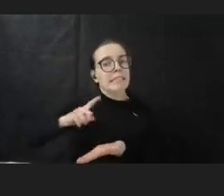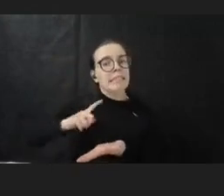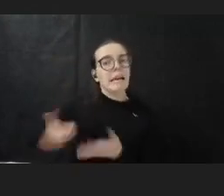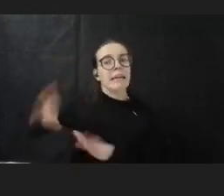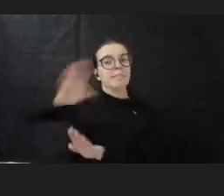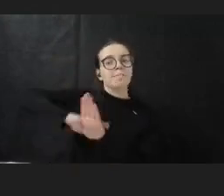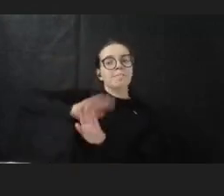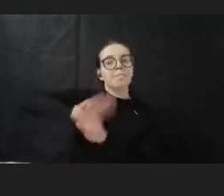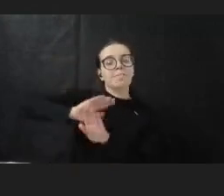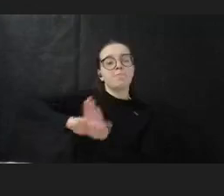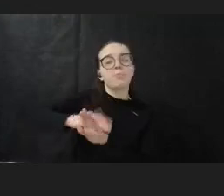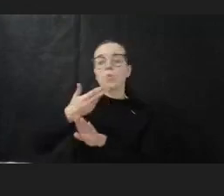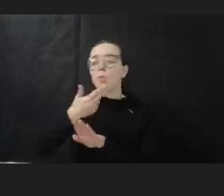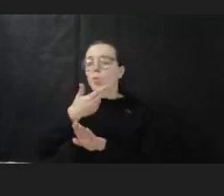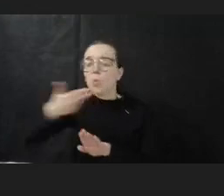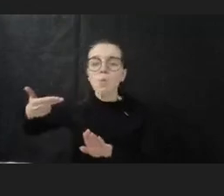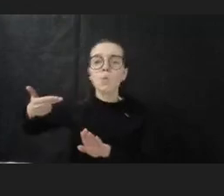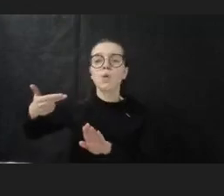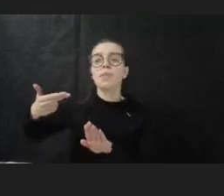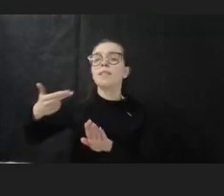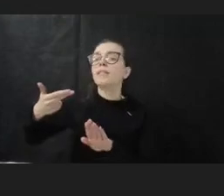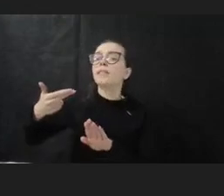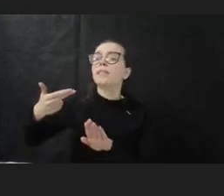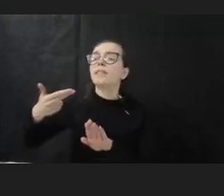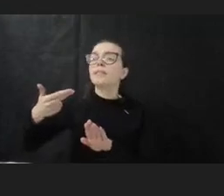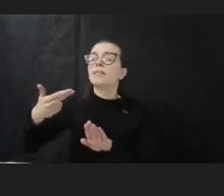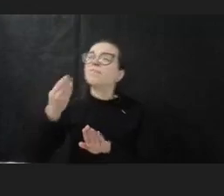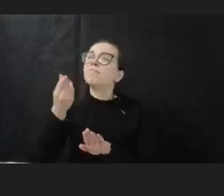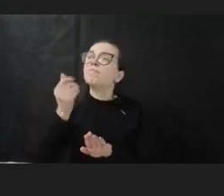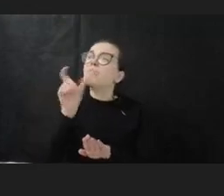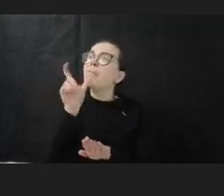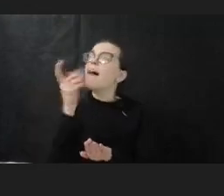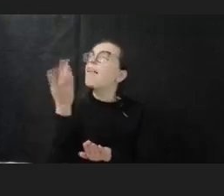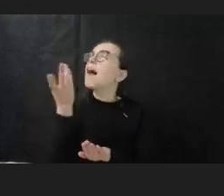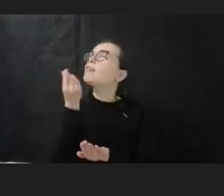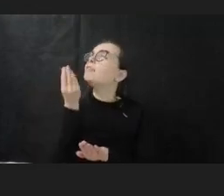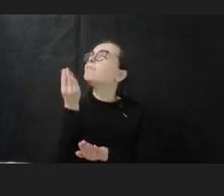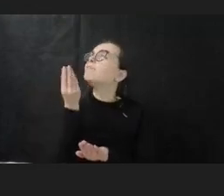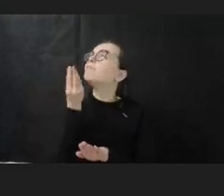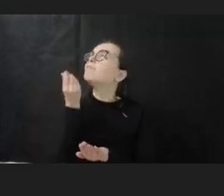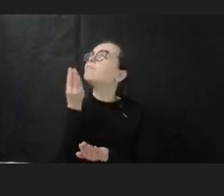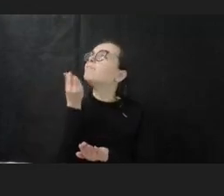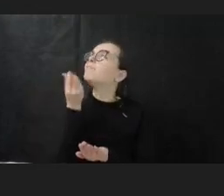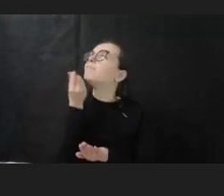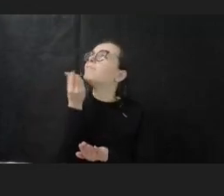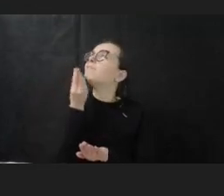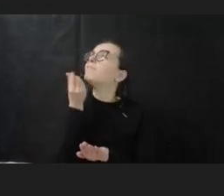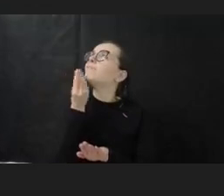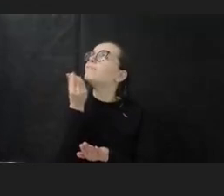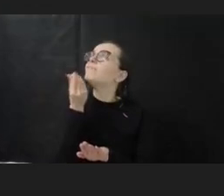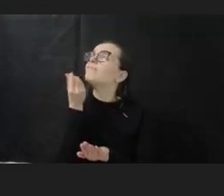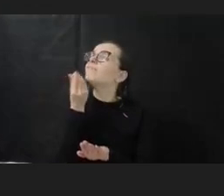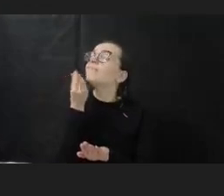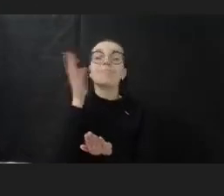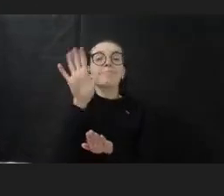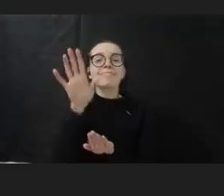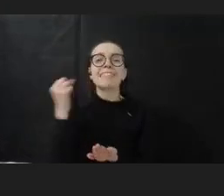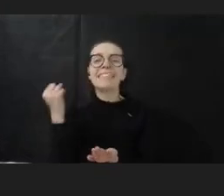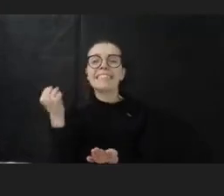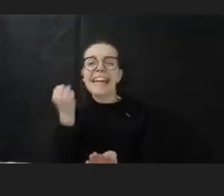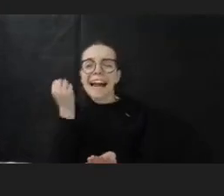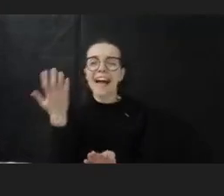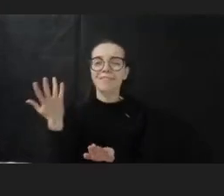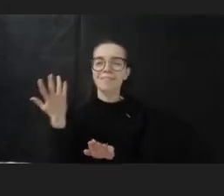sei lá, vamos lá, por um tipo de. Deixa eu dar a palavra mais simples. agravos, né? O